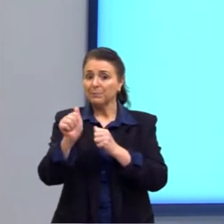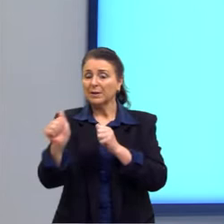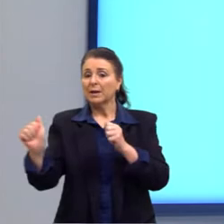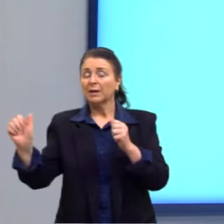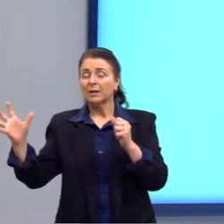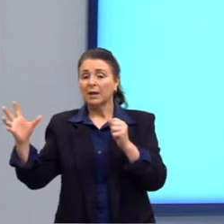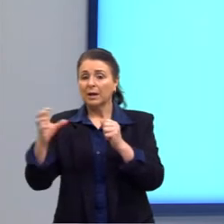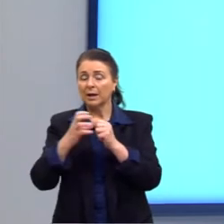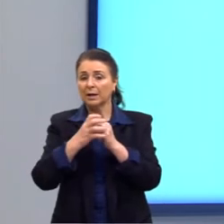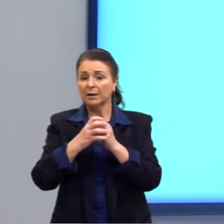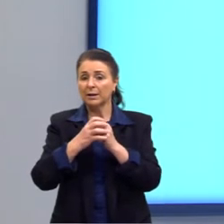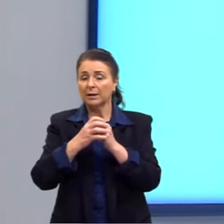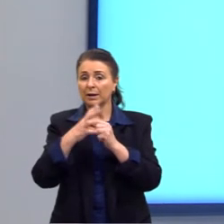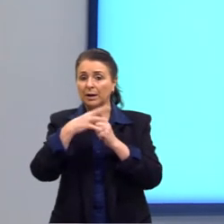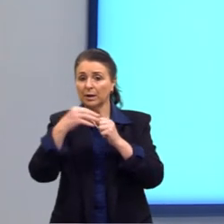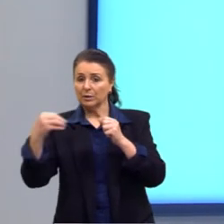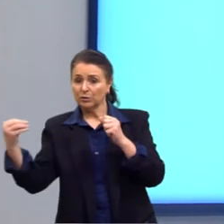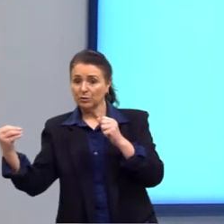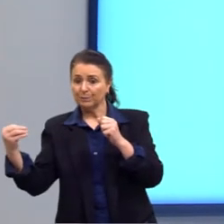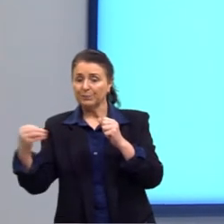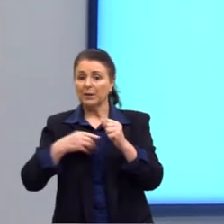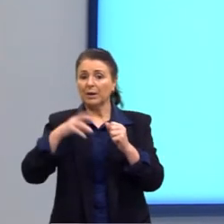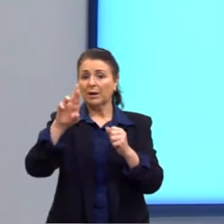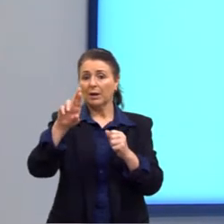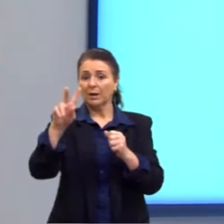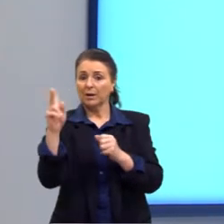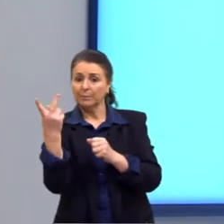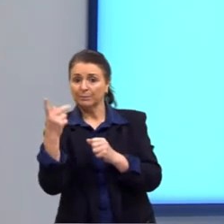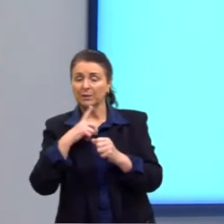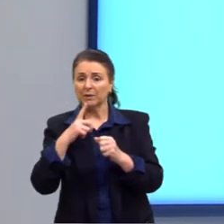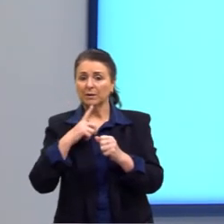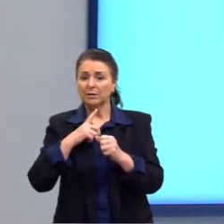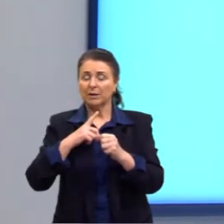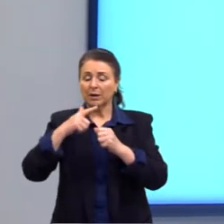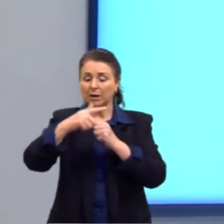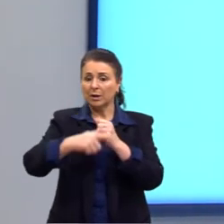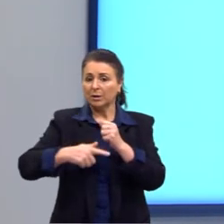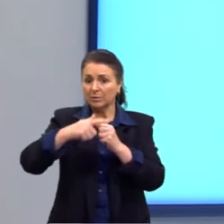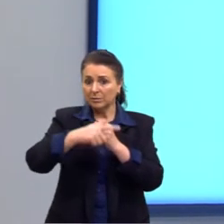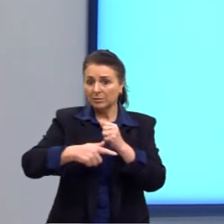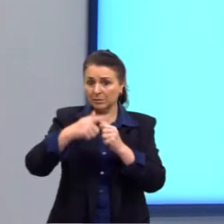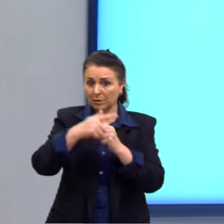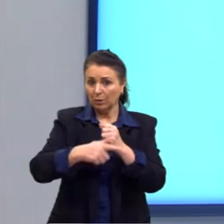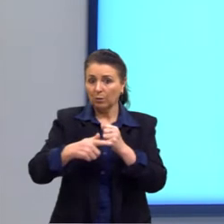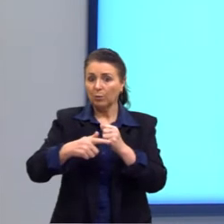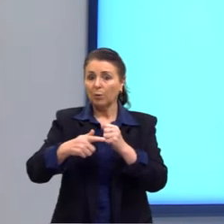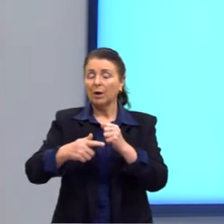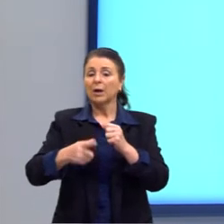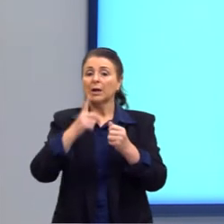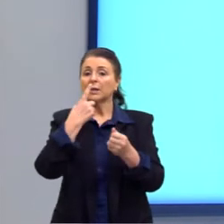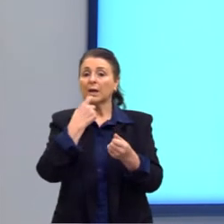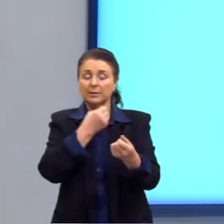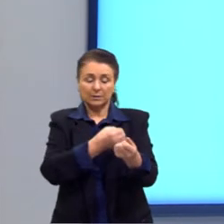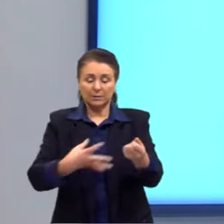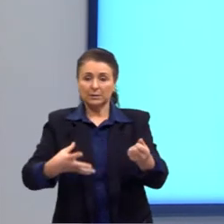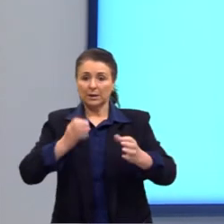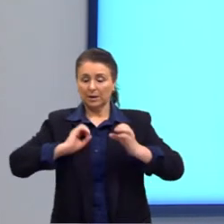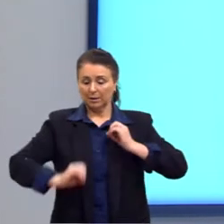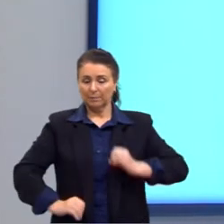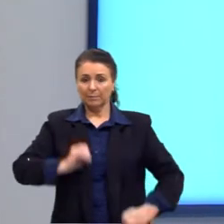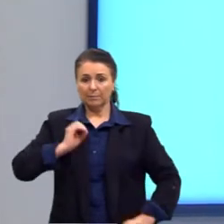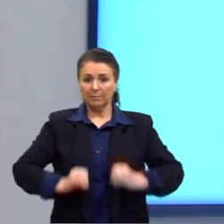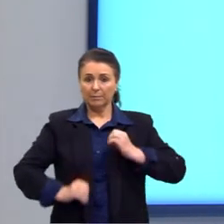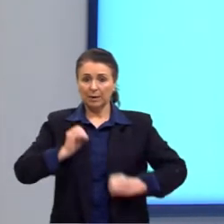deverá ocorrer a ver né considerável aglutinação das hemácias doadas né as hemácias que foram